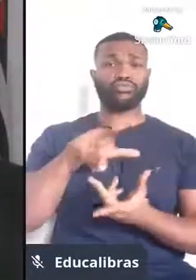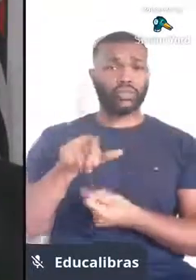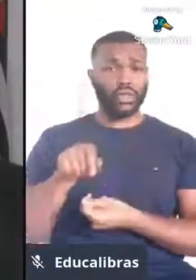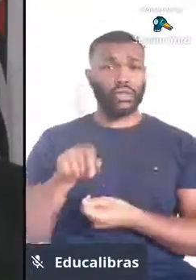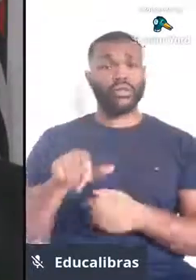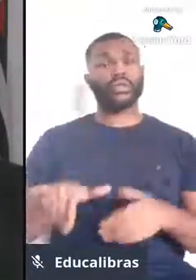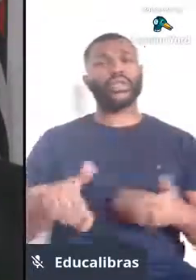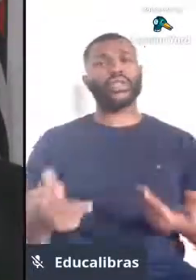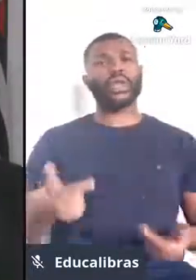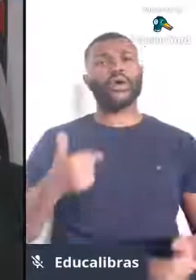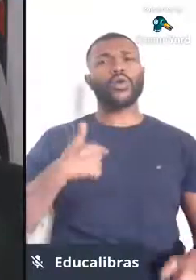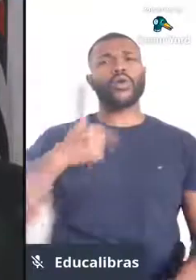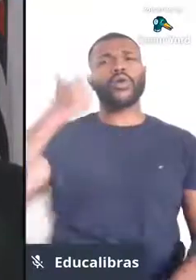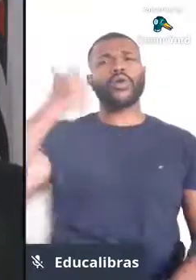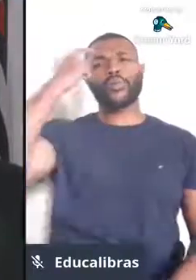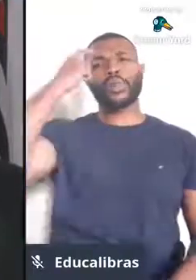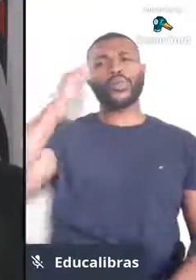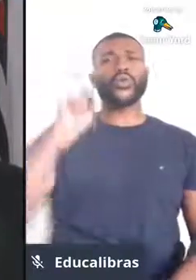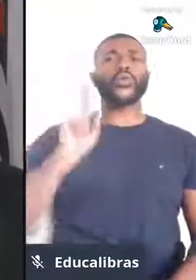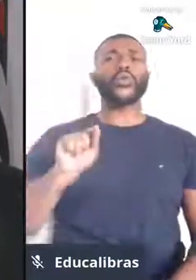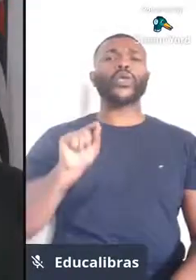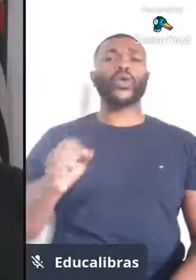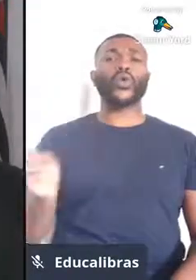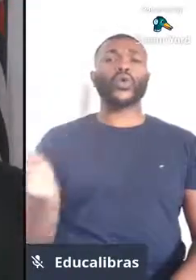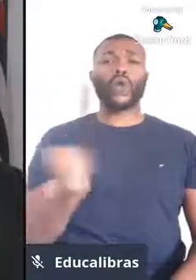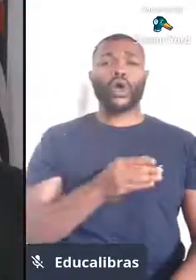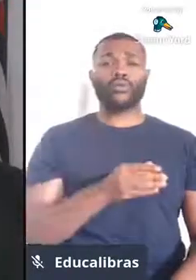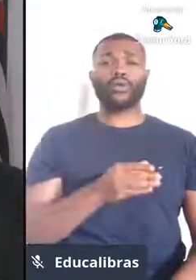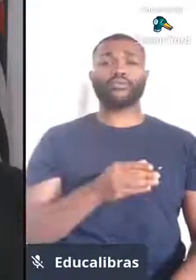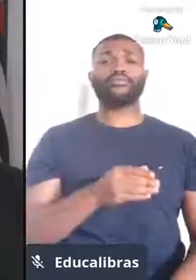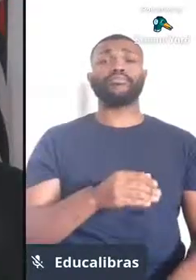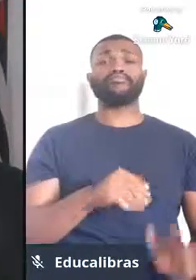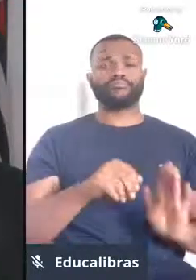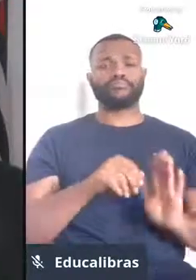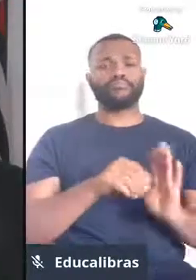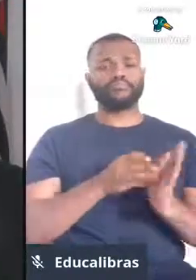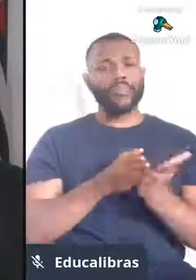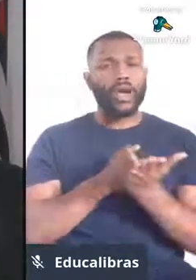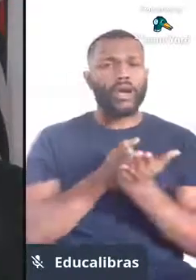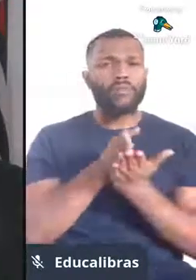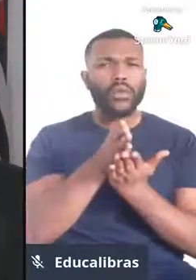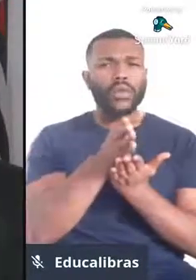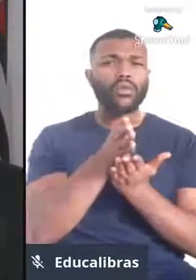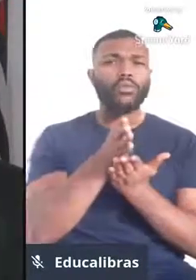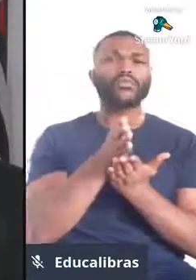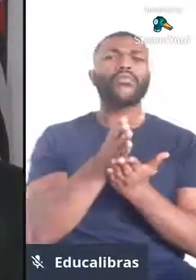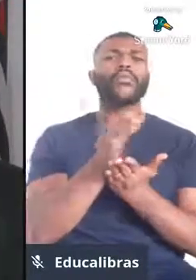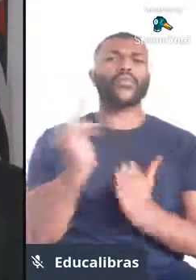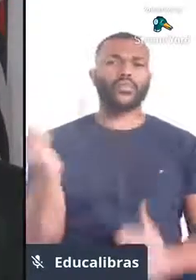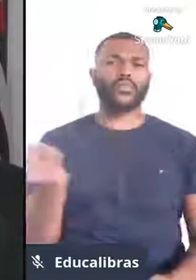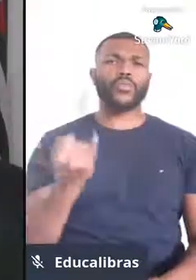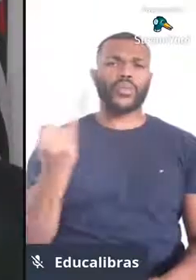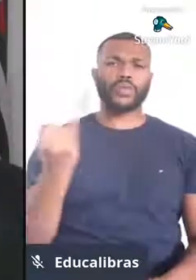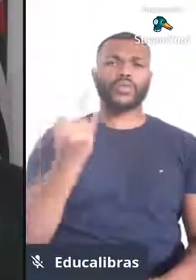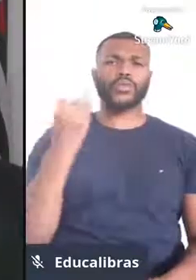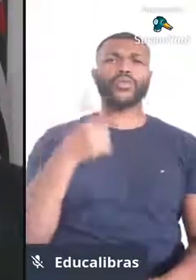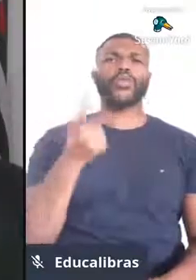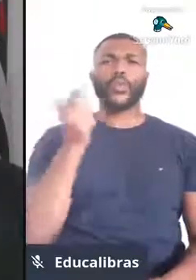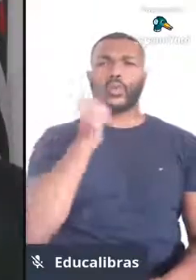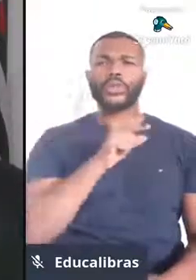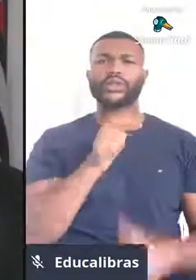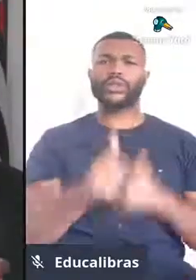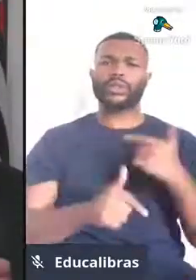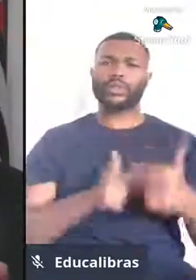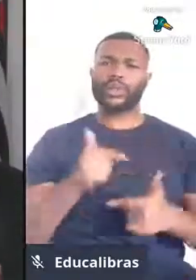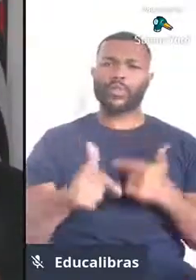que essa nova dinâmica abre, sim, um caminho importante para que a gente consiga trabalhar mais,